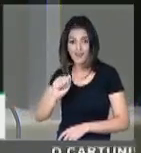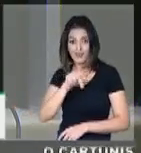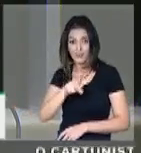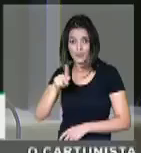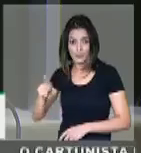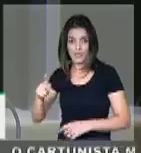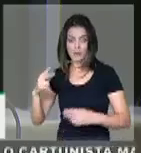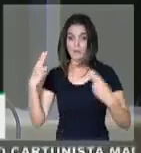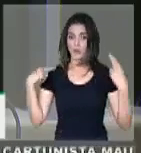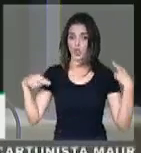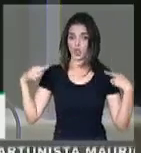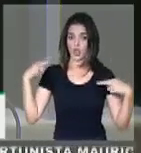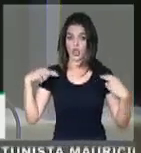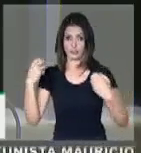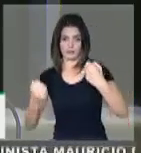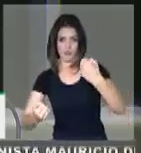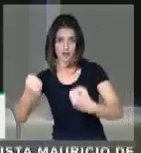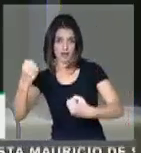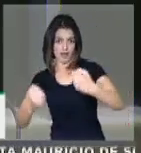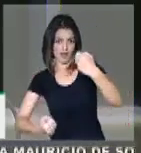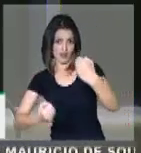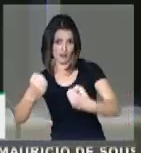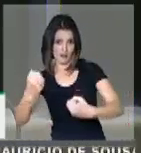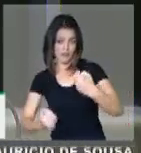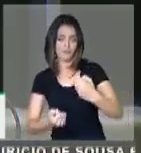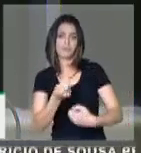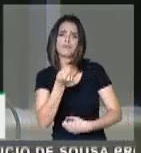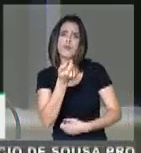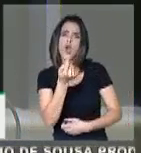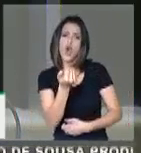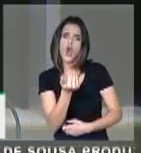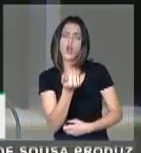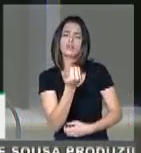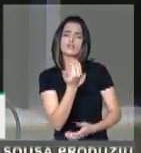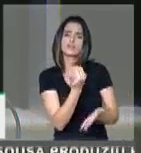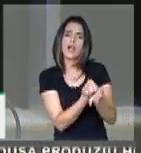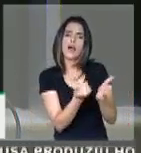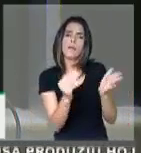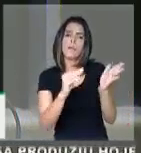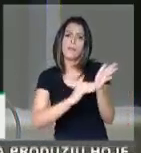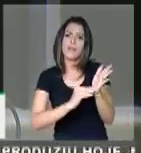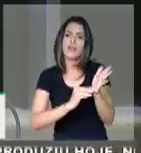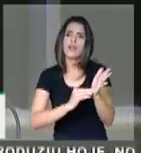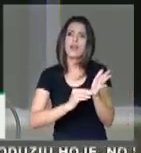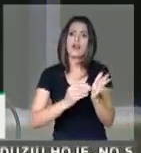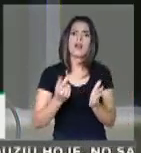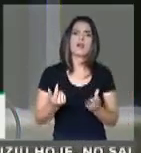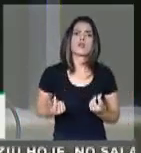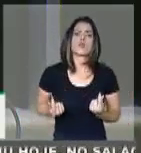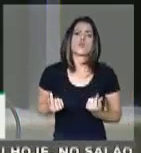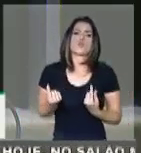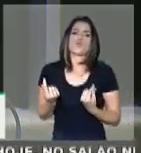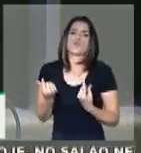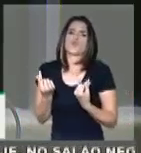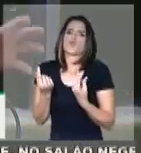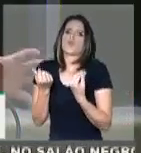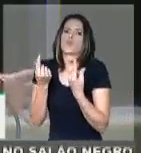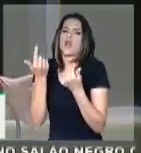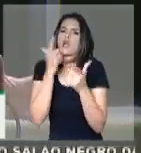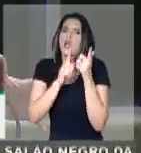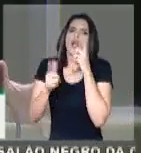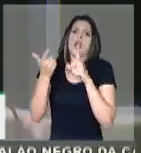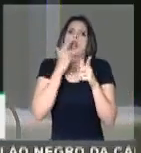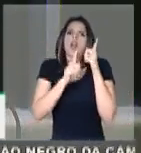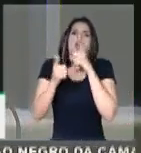de pessoas. Alguns poucos aplicativos ganhando milhões e milhões de reais. E, ao